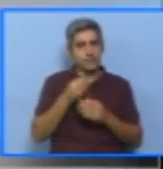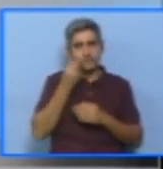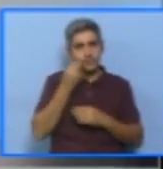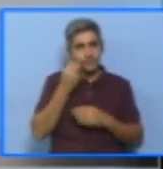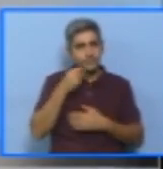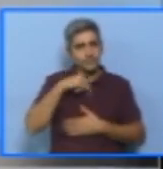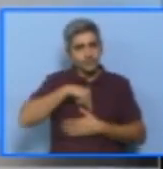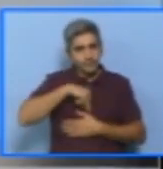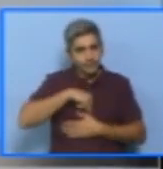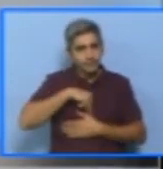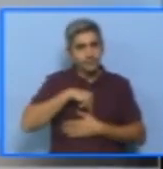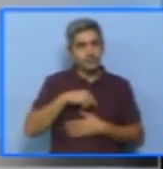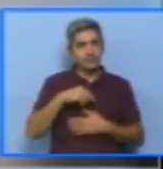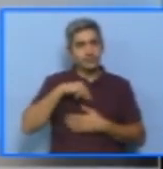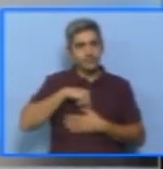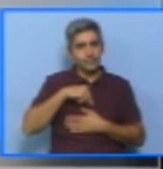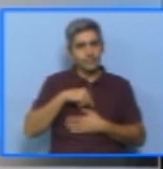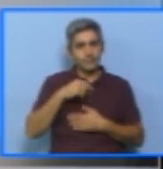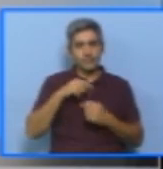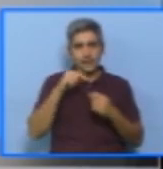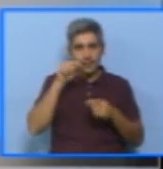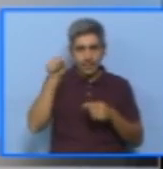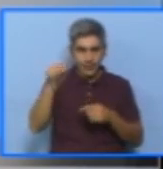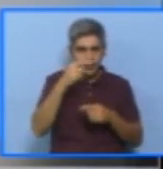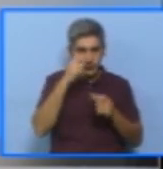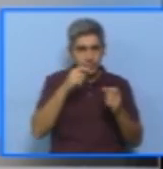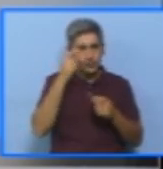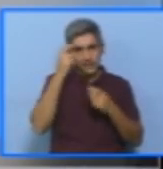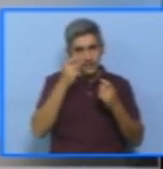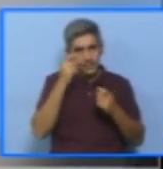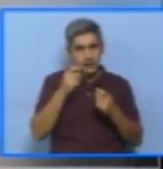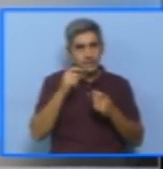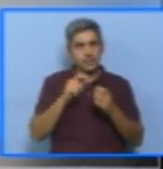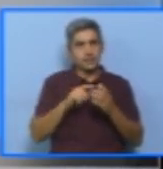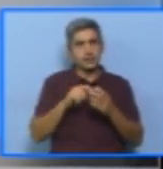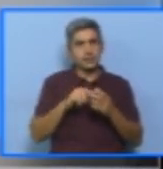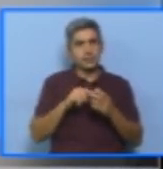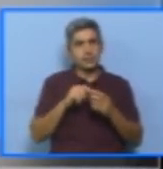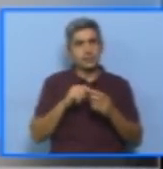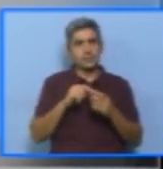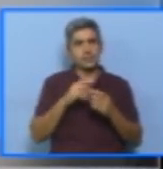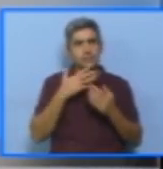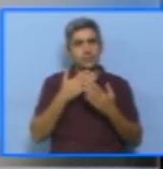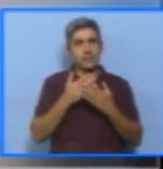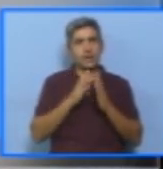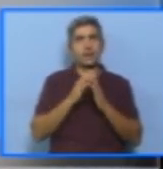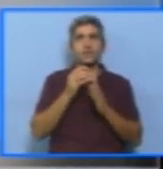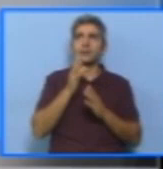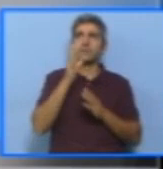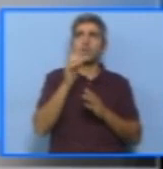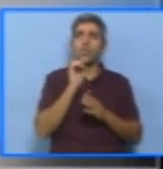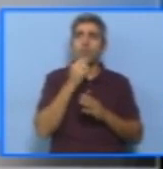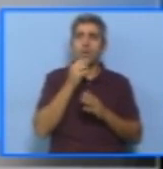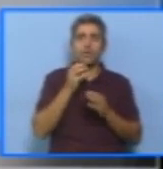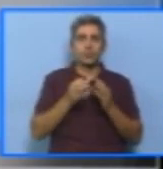enraigada, ela impregna a nossa existência, de pensar e reportar para Deus os códigos